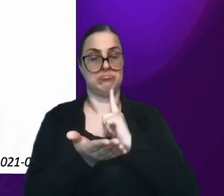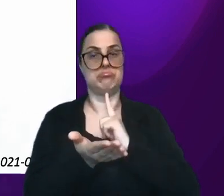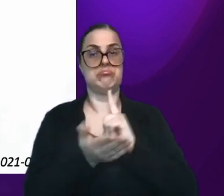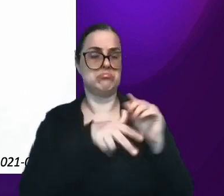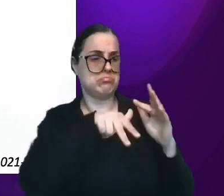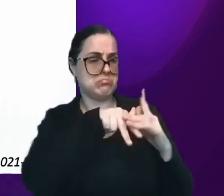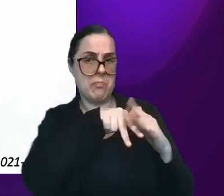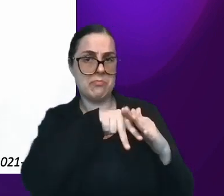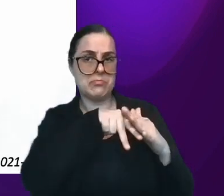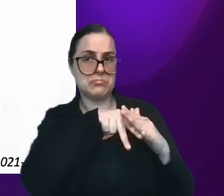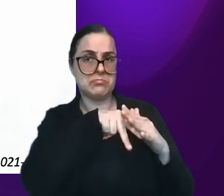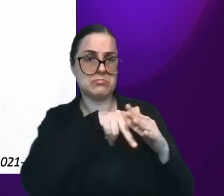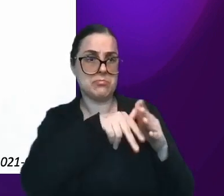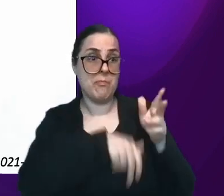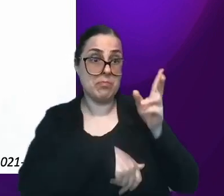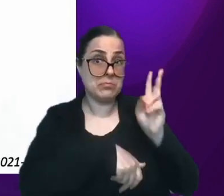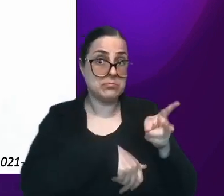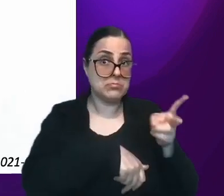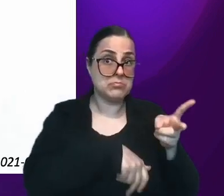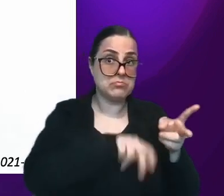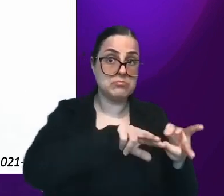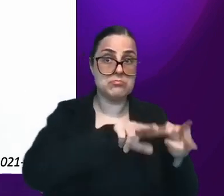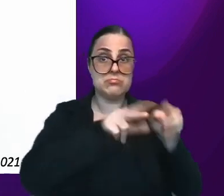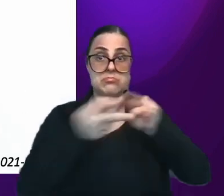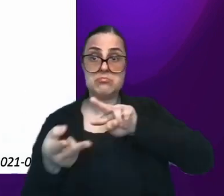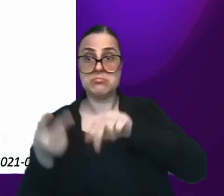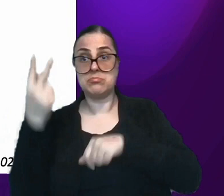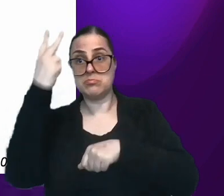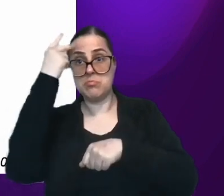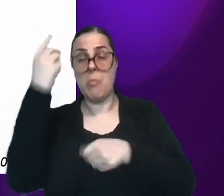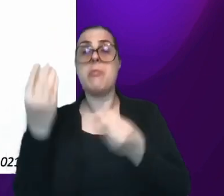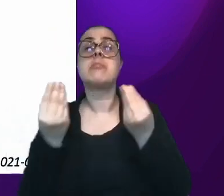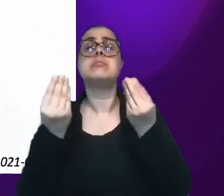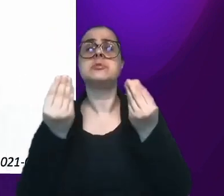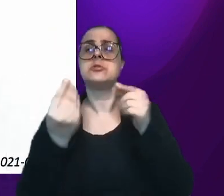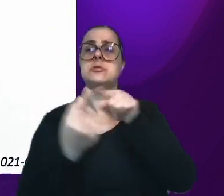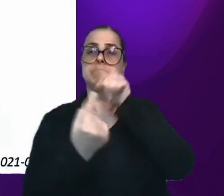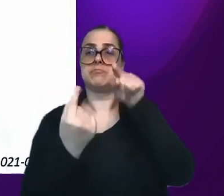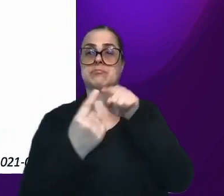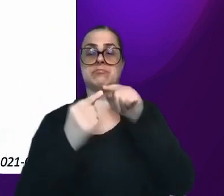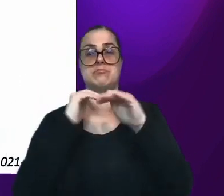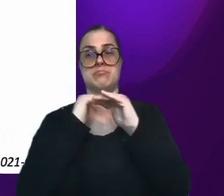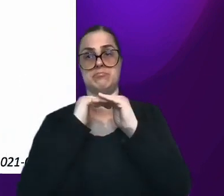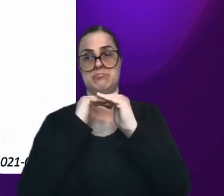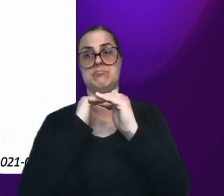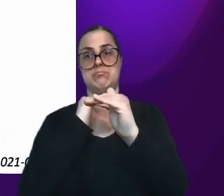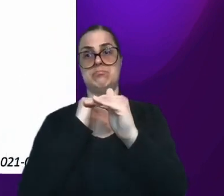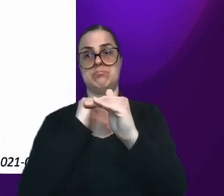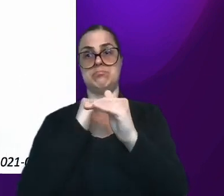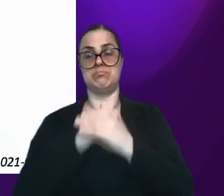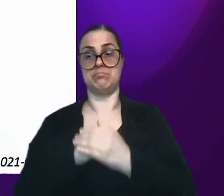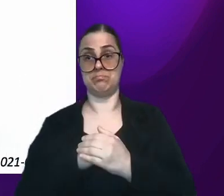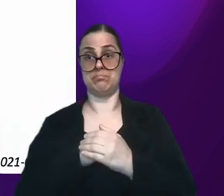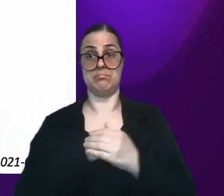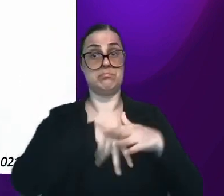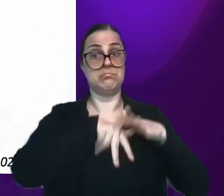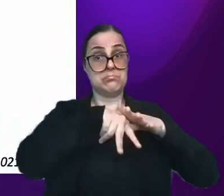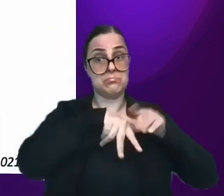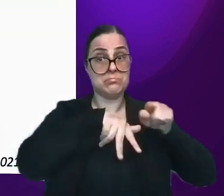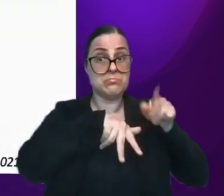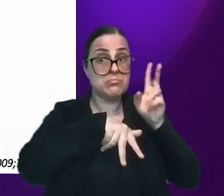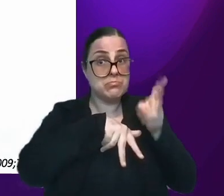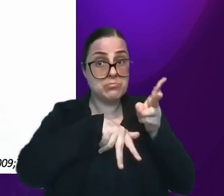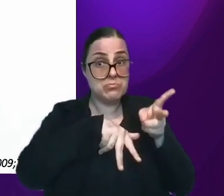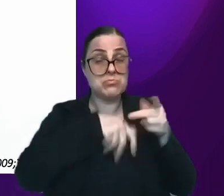da contínua para a convencional, eles vão estabilizar. Então, na verdade, esses pacientes muitas vezes têm que ser mantidos em contínuo até que